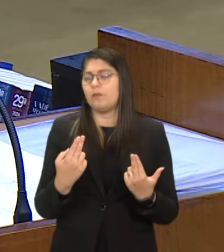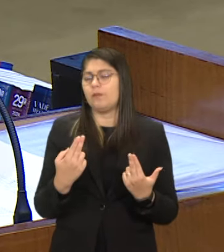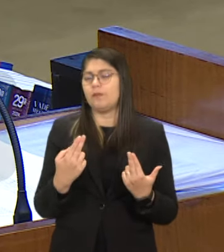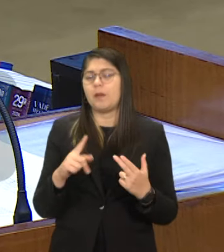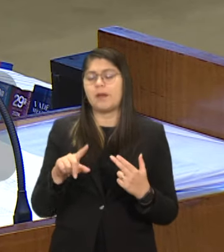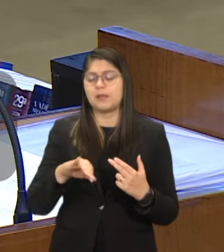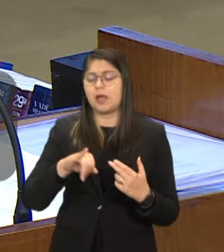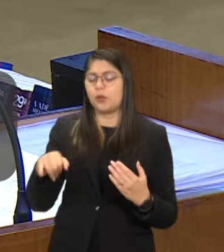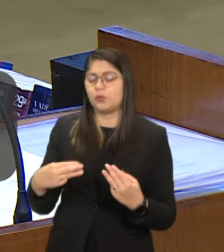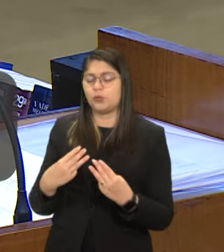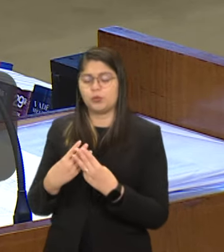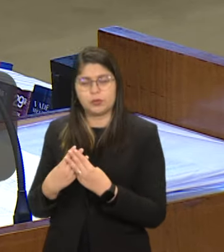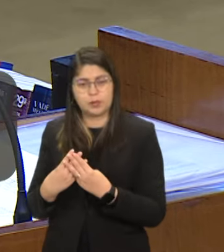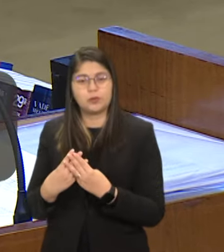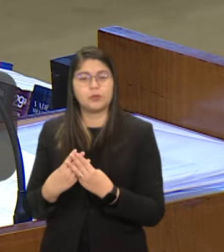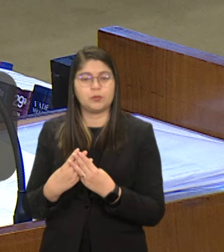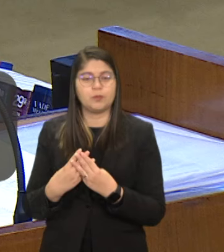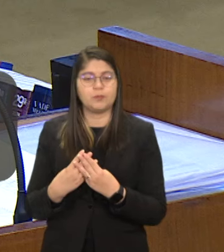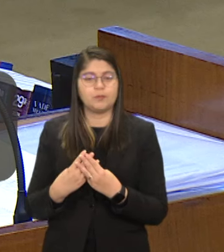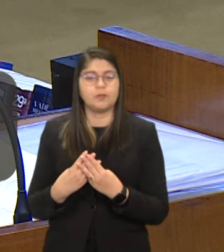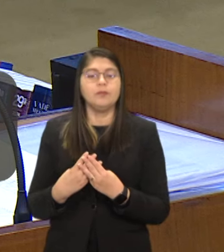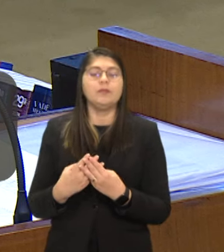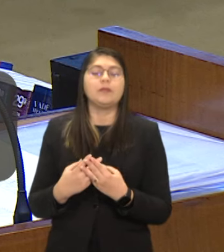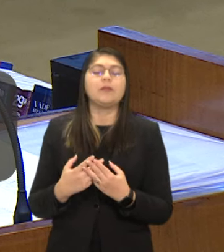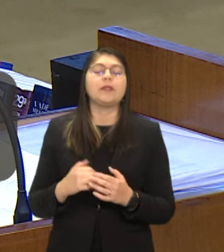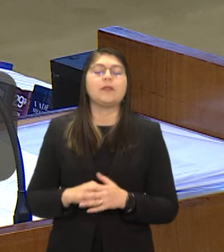judeus, neste caso que eu estou aludindo,